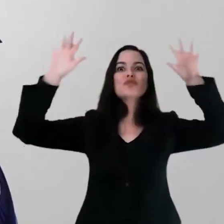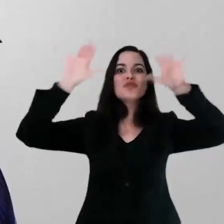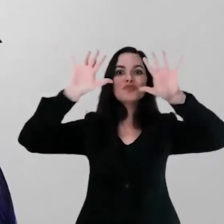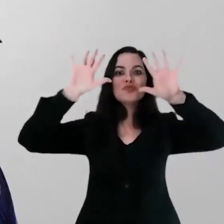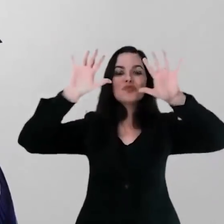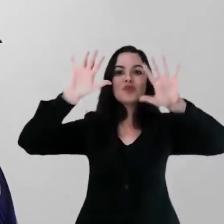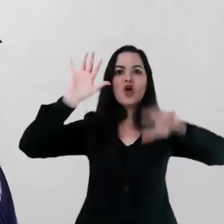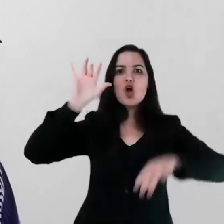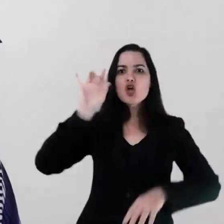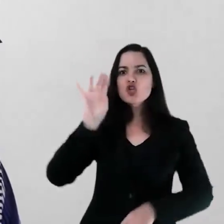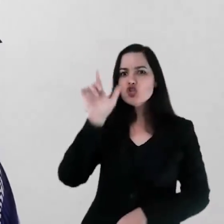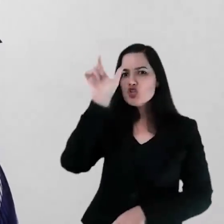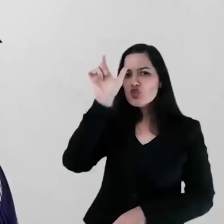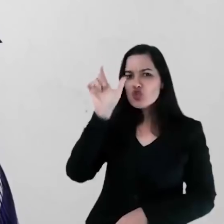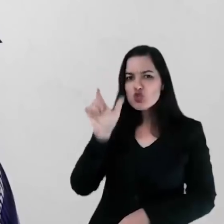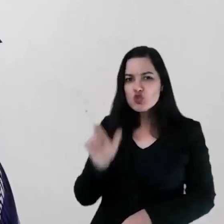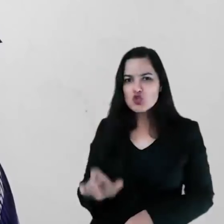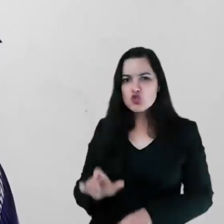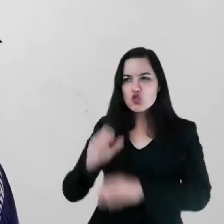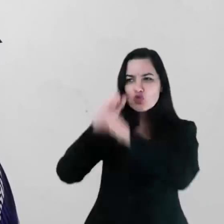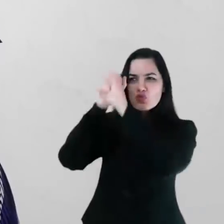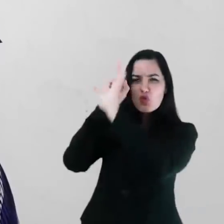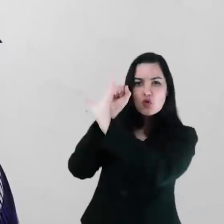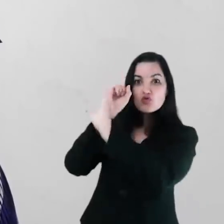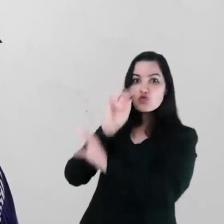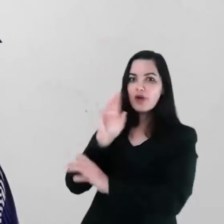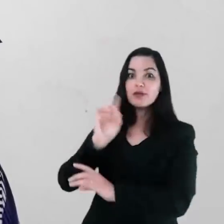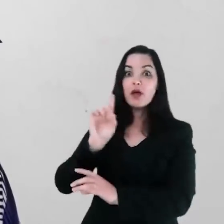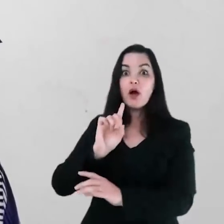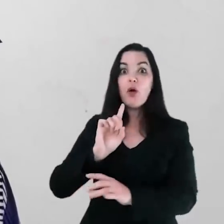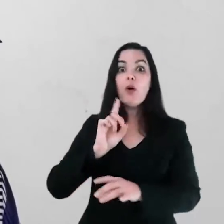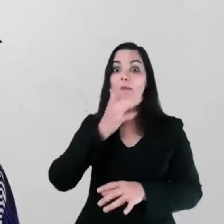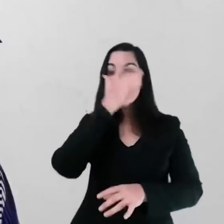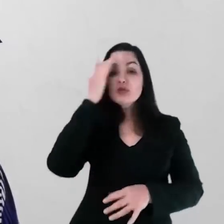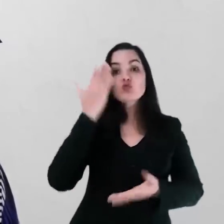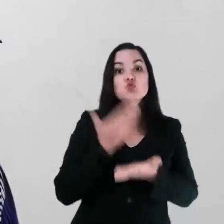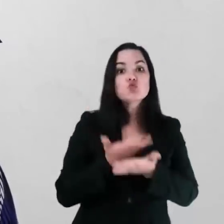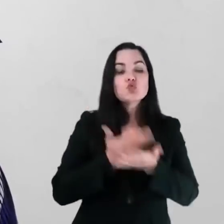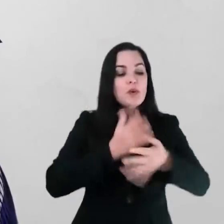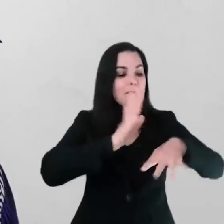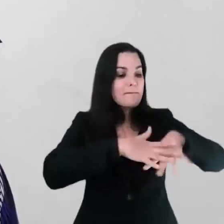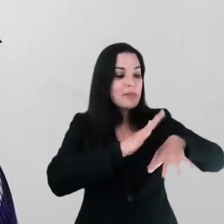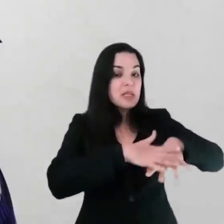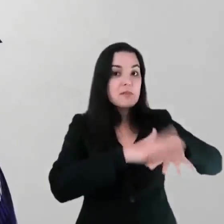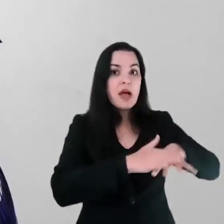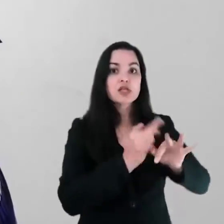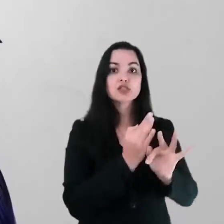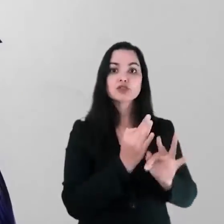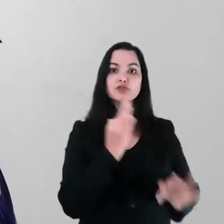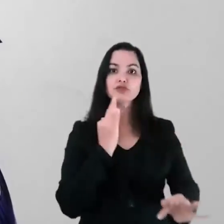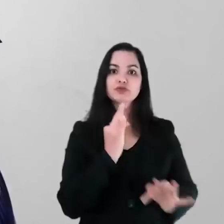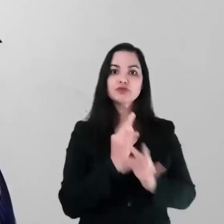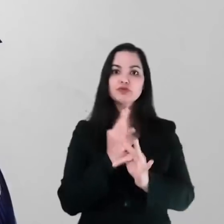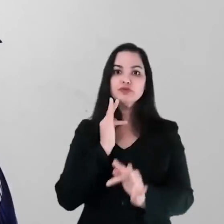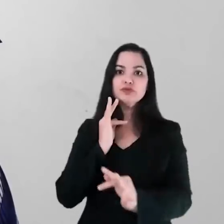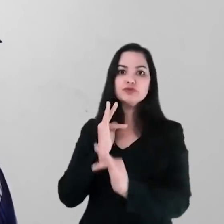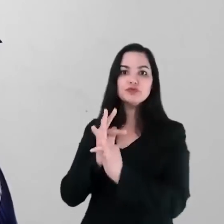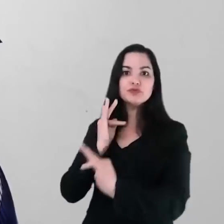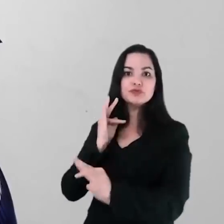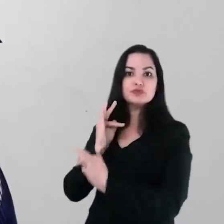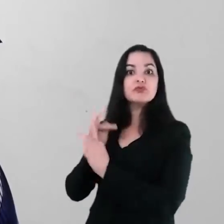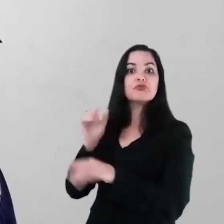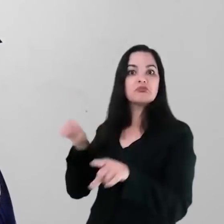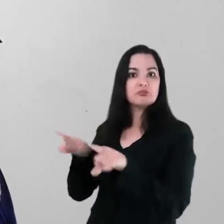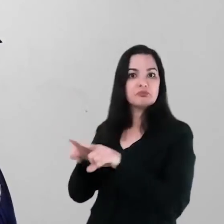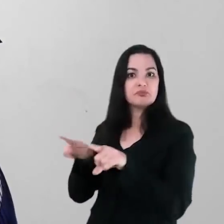estão sozinhos. Físicos, matemáticos, astrofísicos também são alguns exemplos